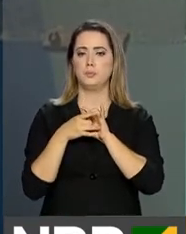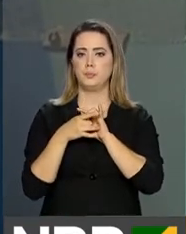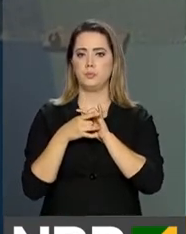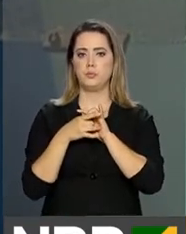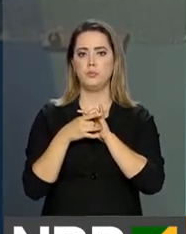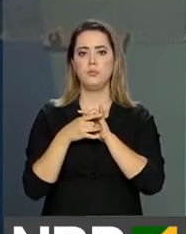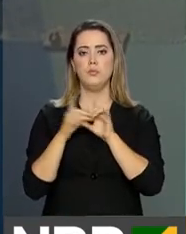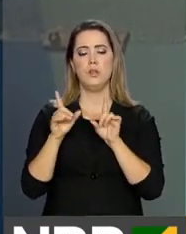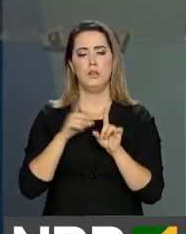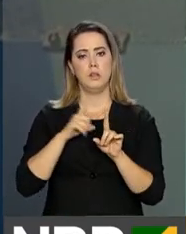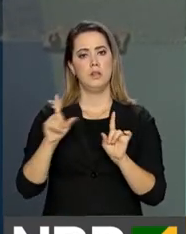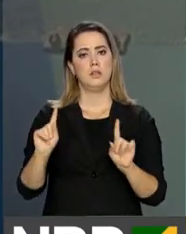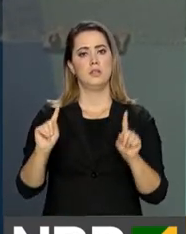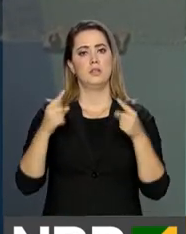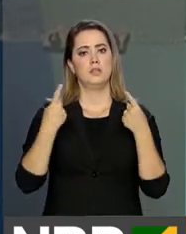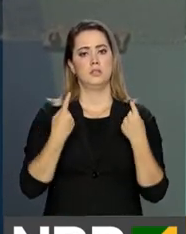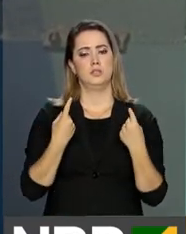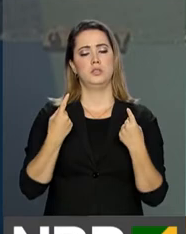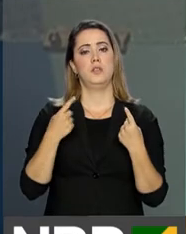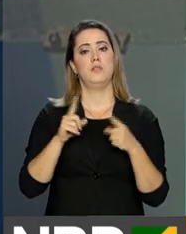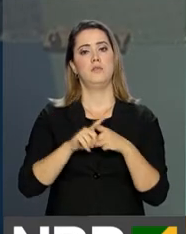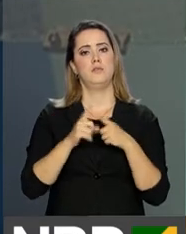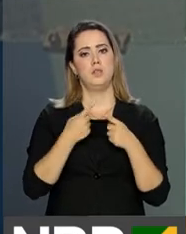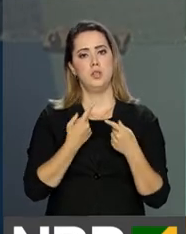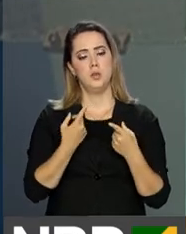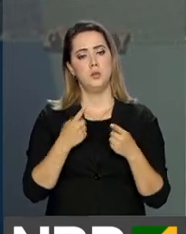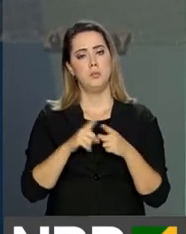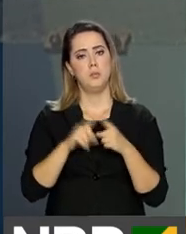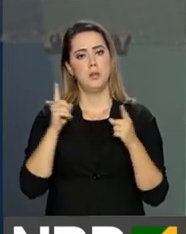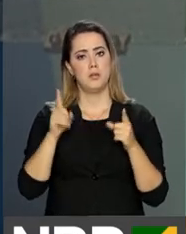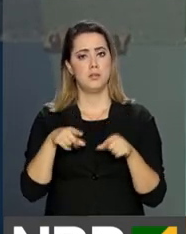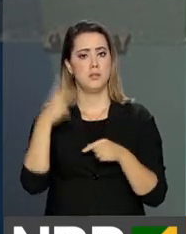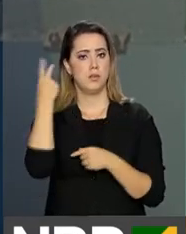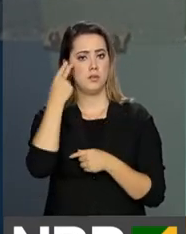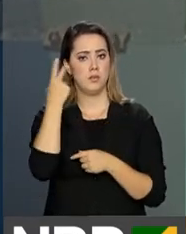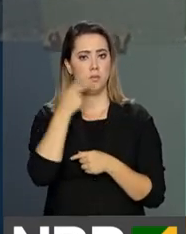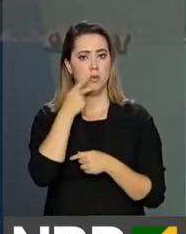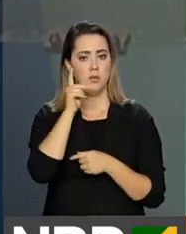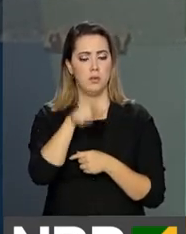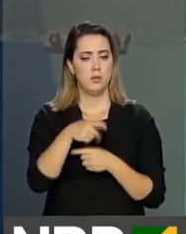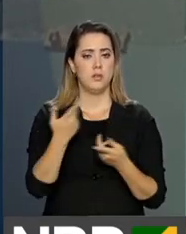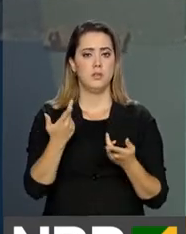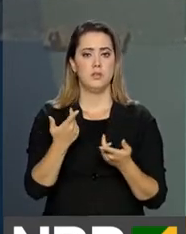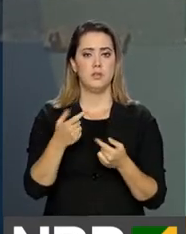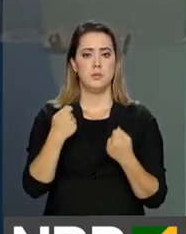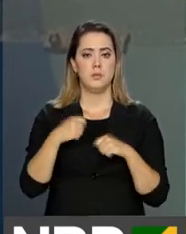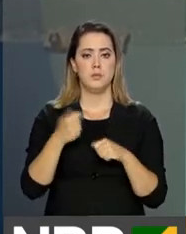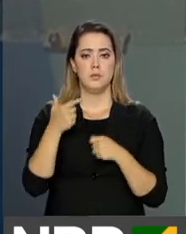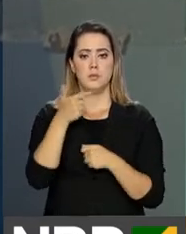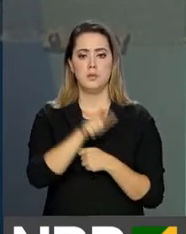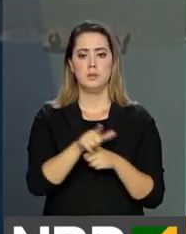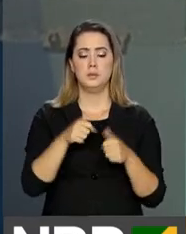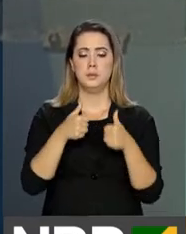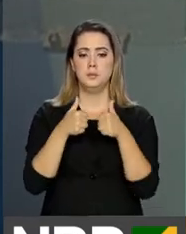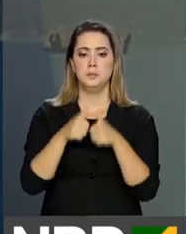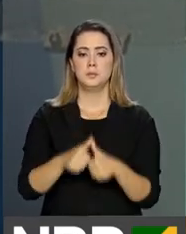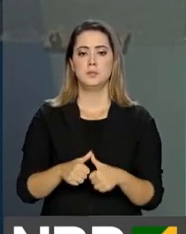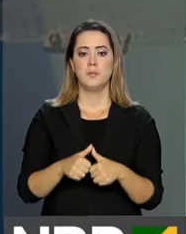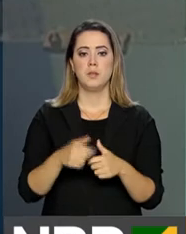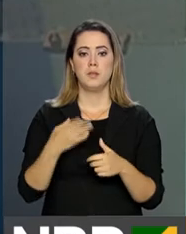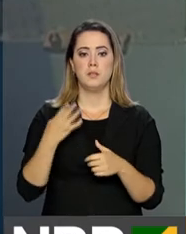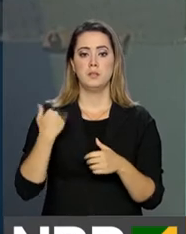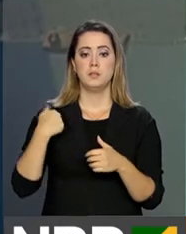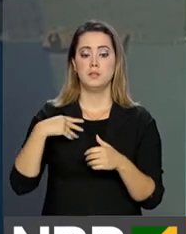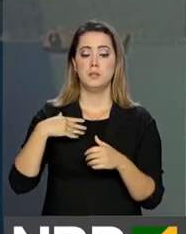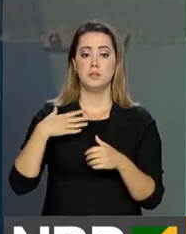Entre esses desafios, naturalmente, vou reiterar o que disse o Alexandre Lira, está o excesso